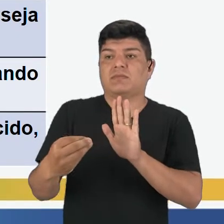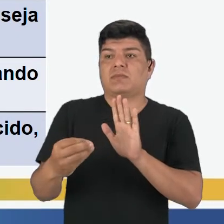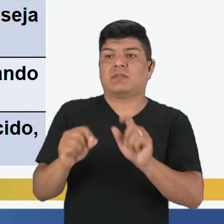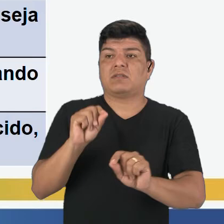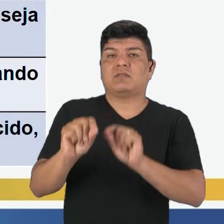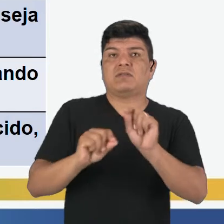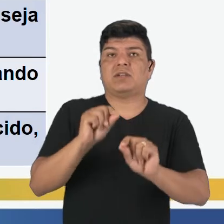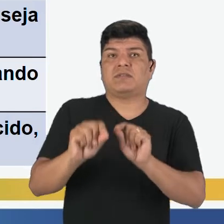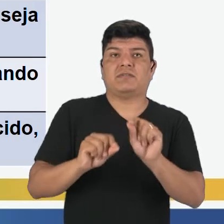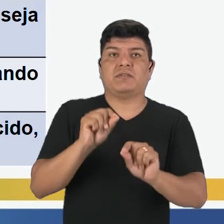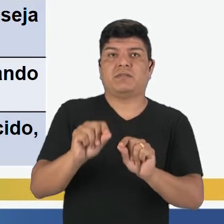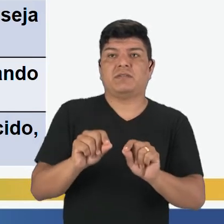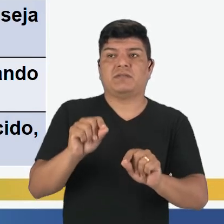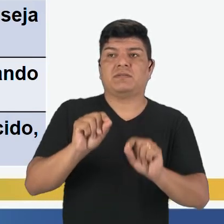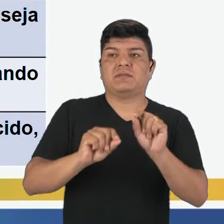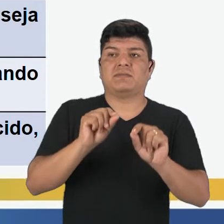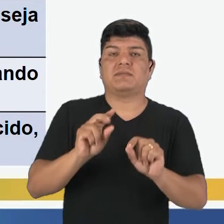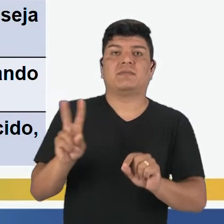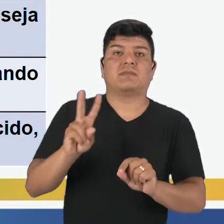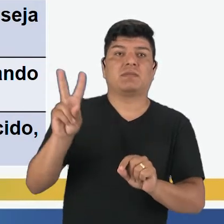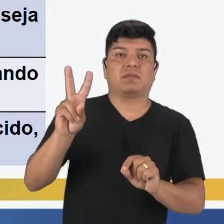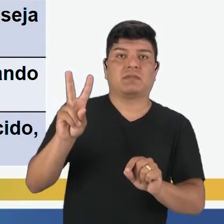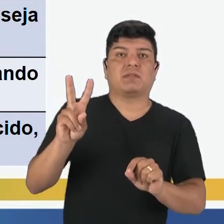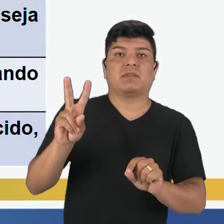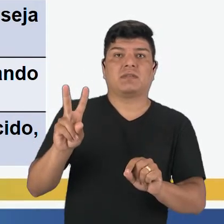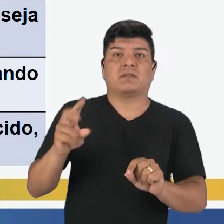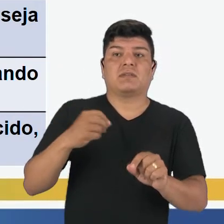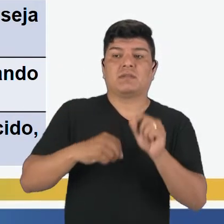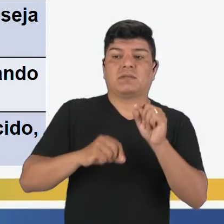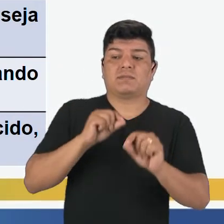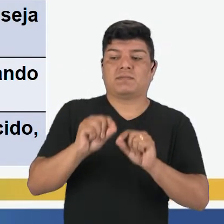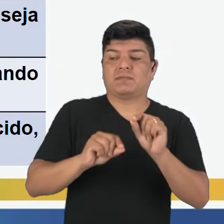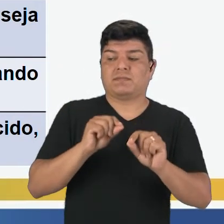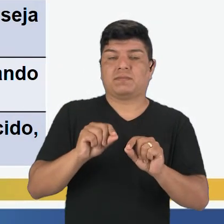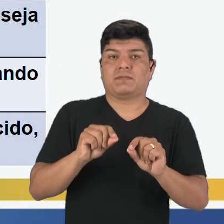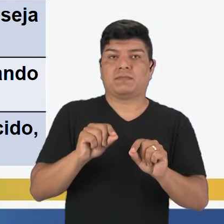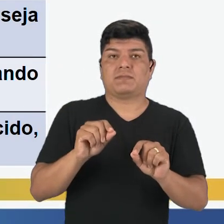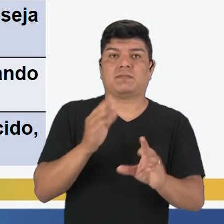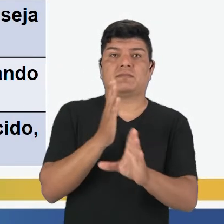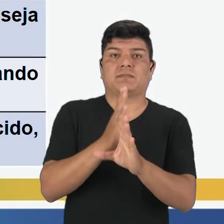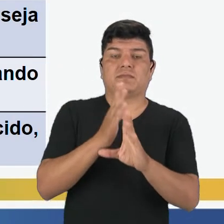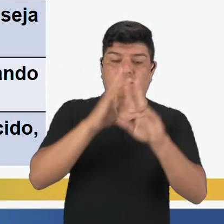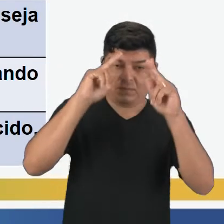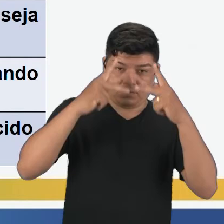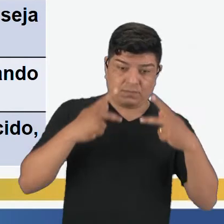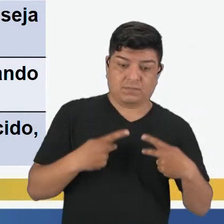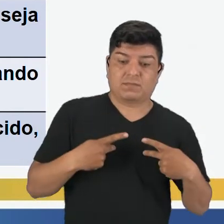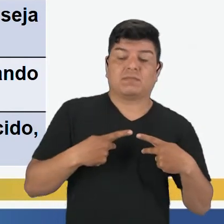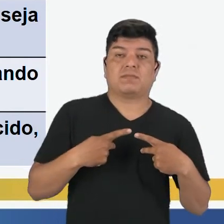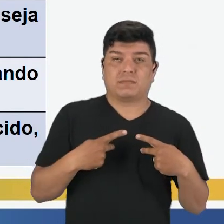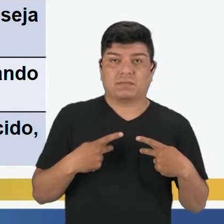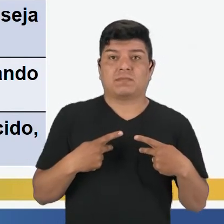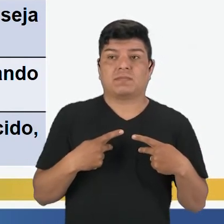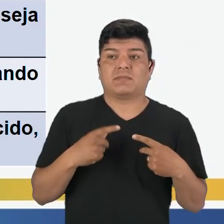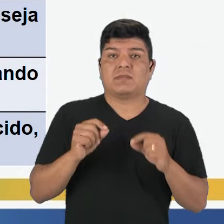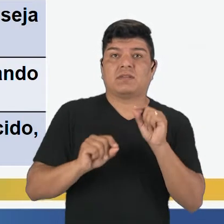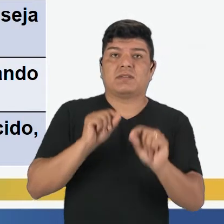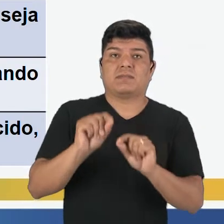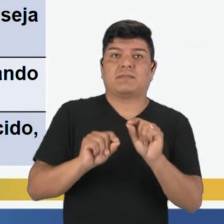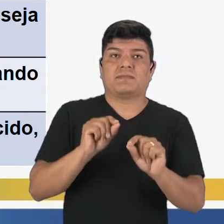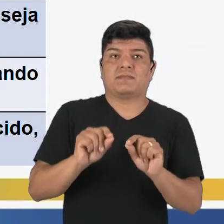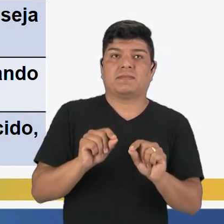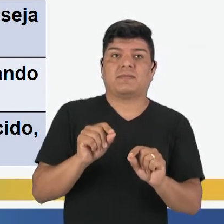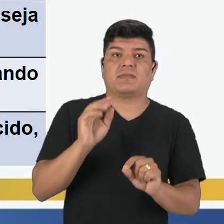a sua posição para a sua vaidade pessoal. Vai ser uma armadilha em termos de personalidade para ele, né? Não deve buscar